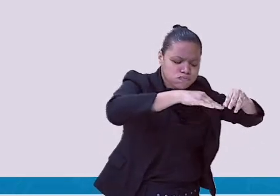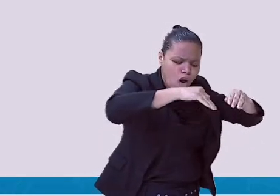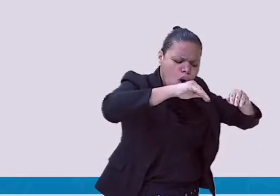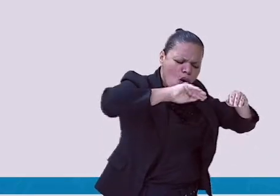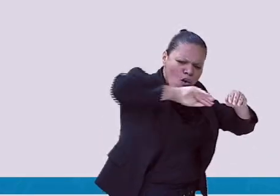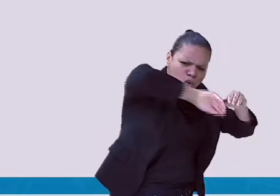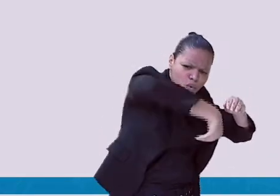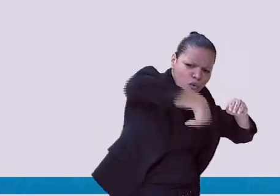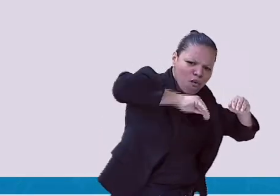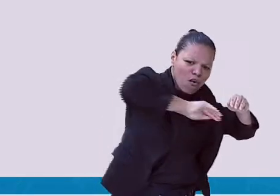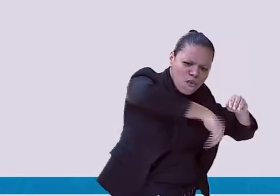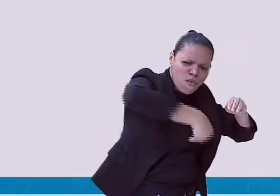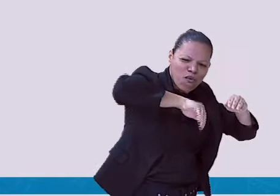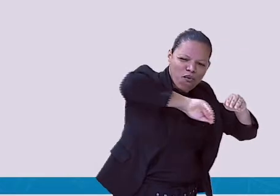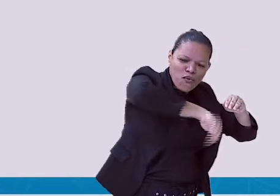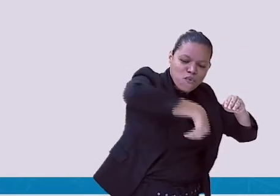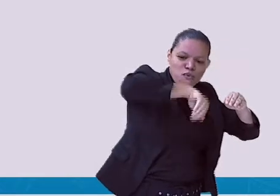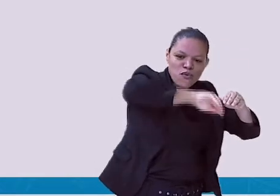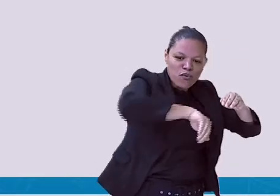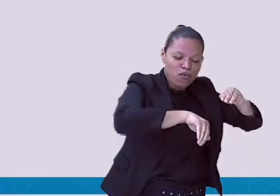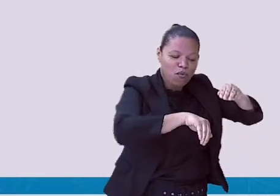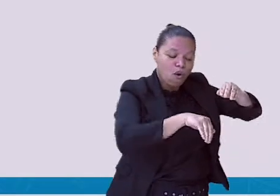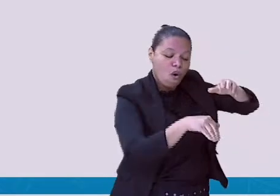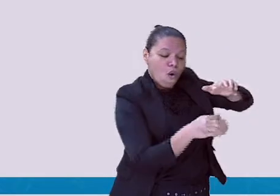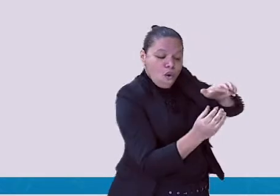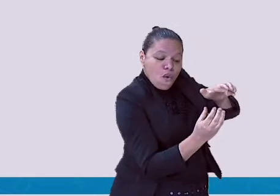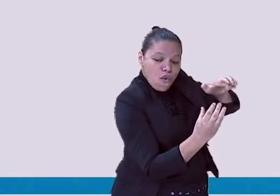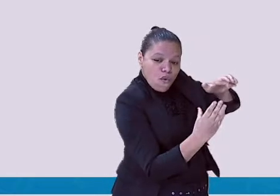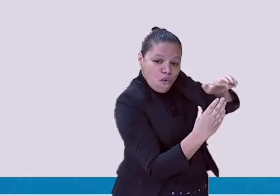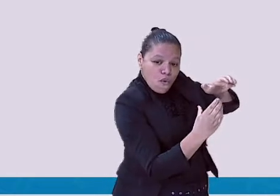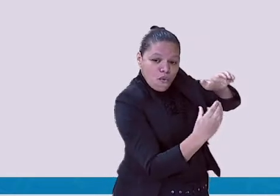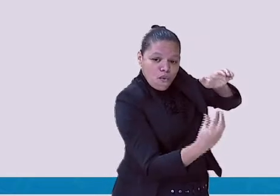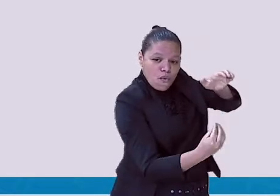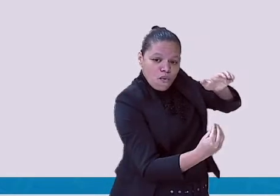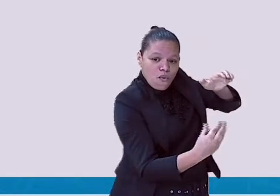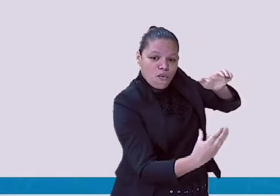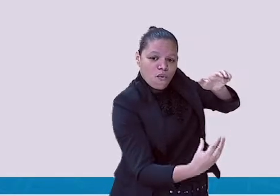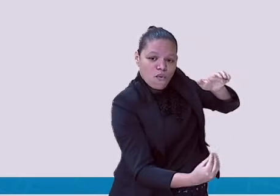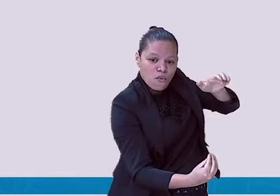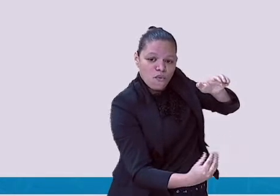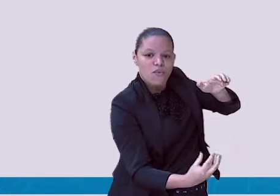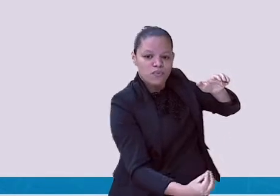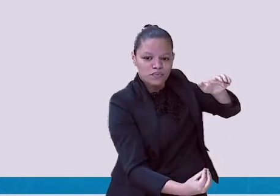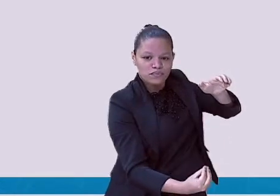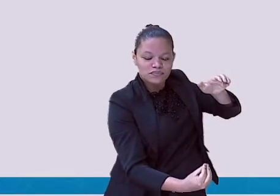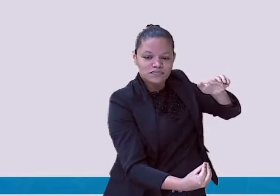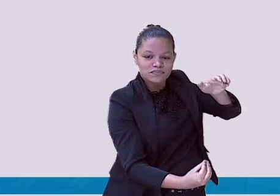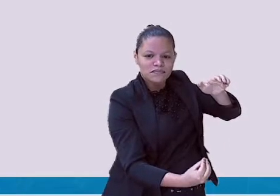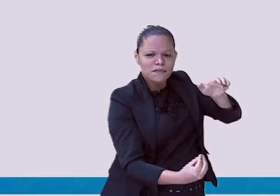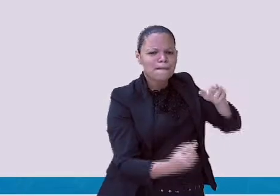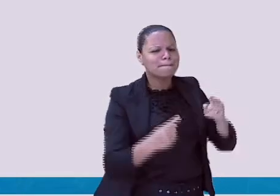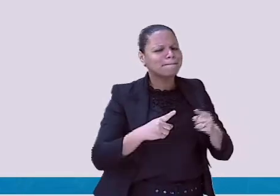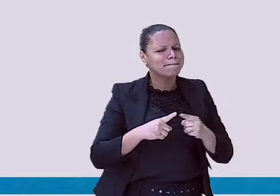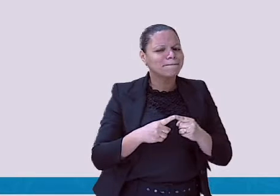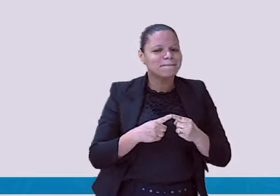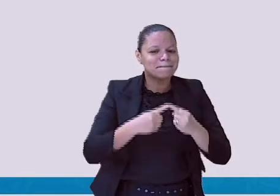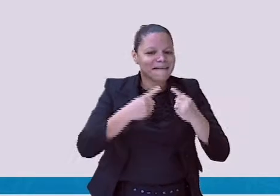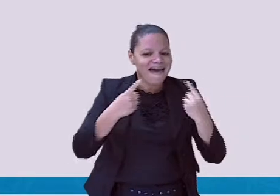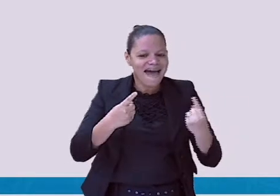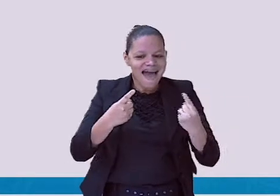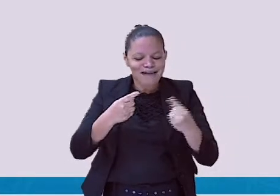areia onde vão desovar. Continuando. Uma fêmea